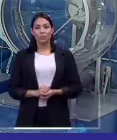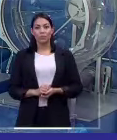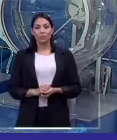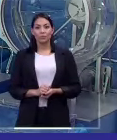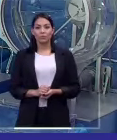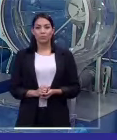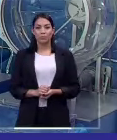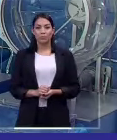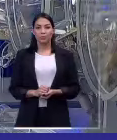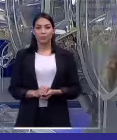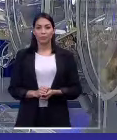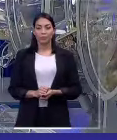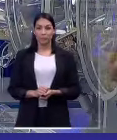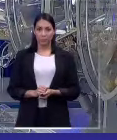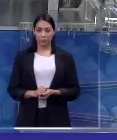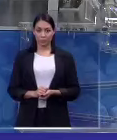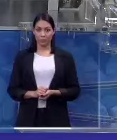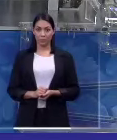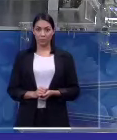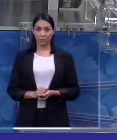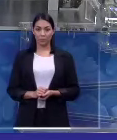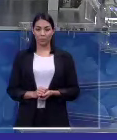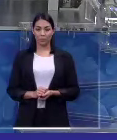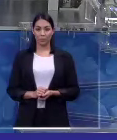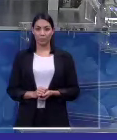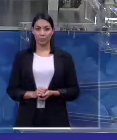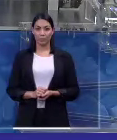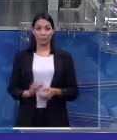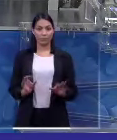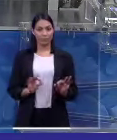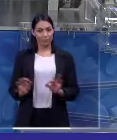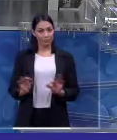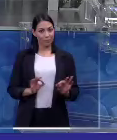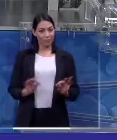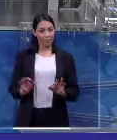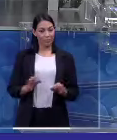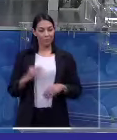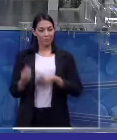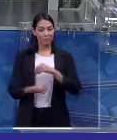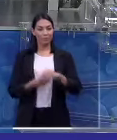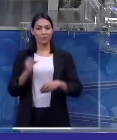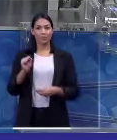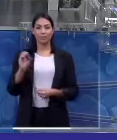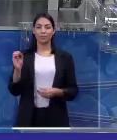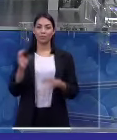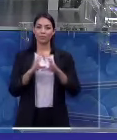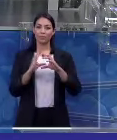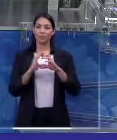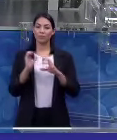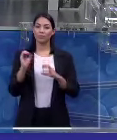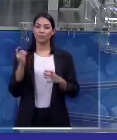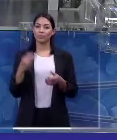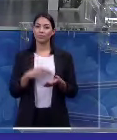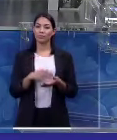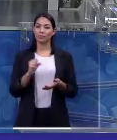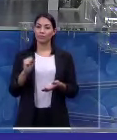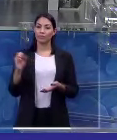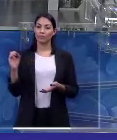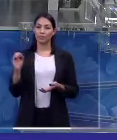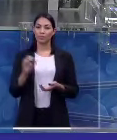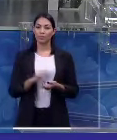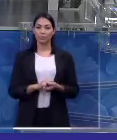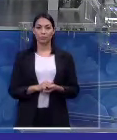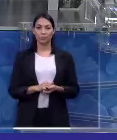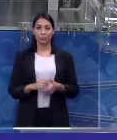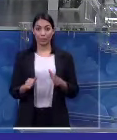o sorteio da Quina. Globo ligado, devidamente carregado, embaralhando 80 bolas numeradas de 01 a 80. E já saiu